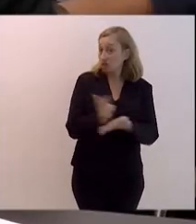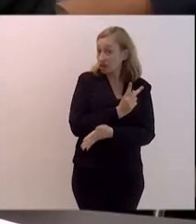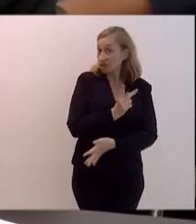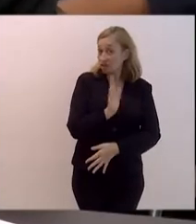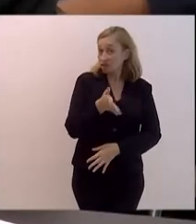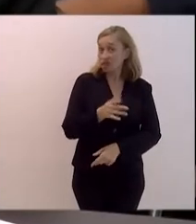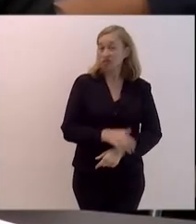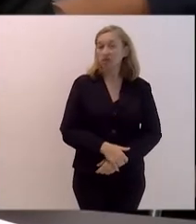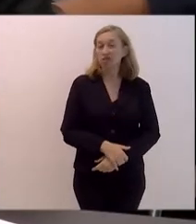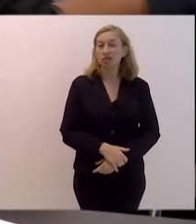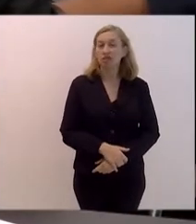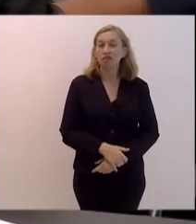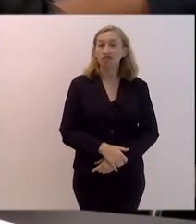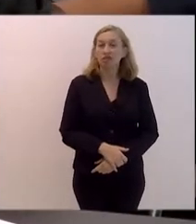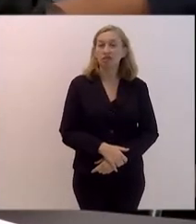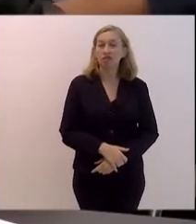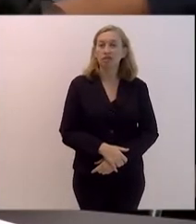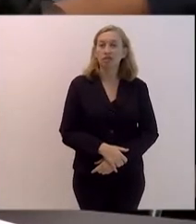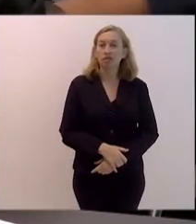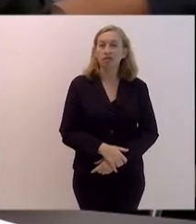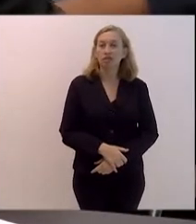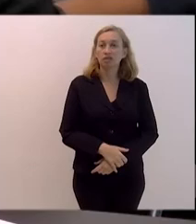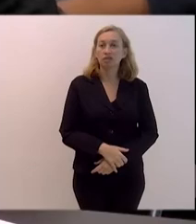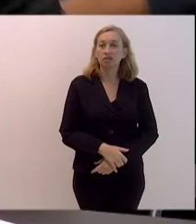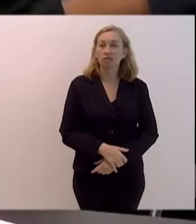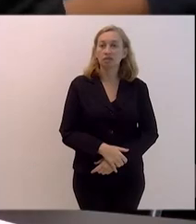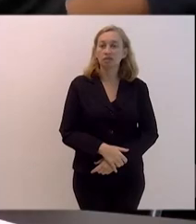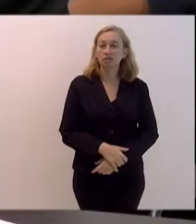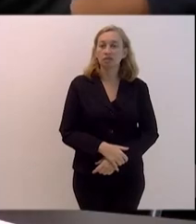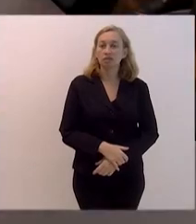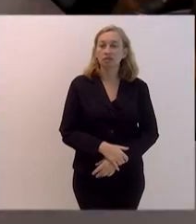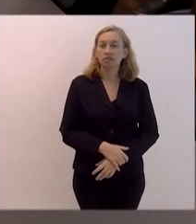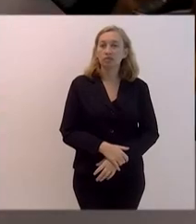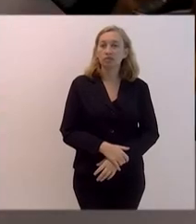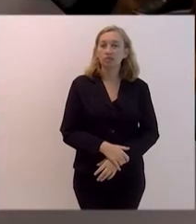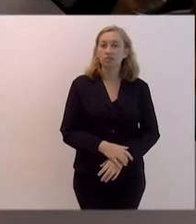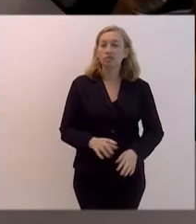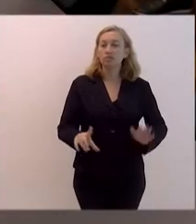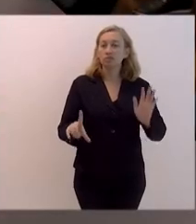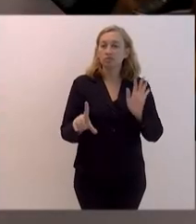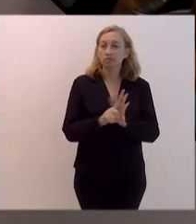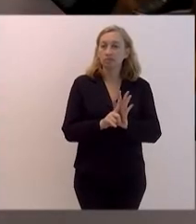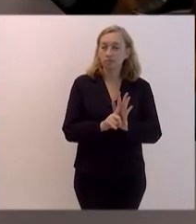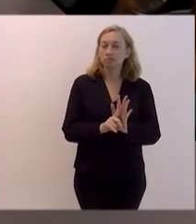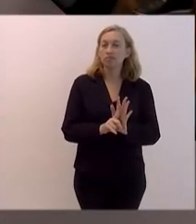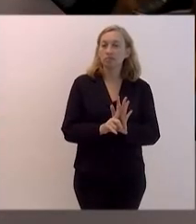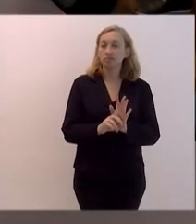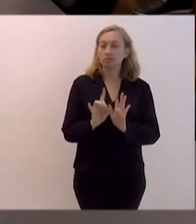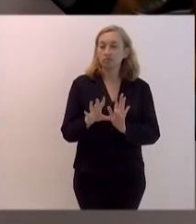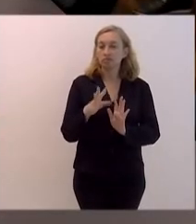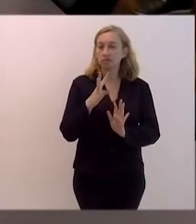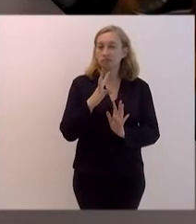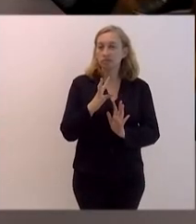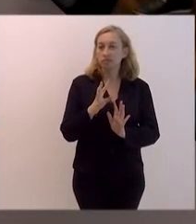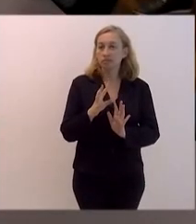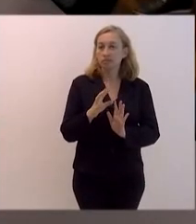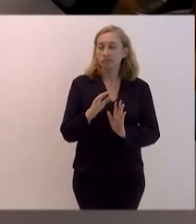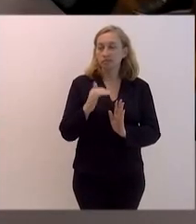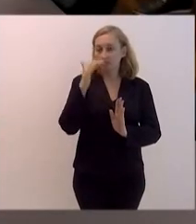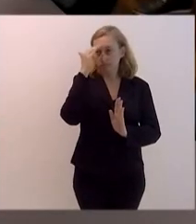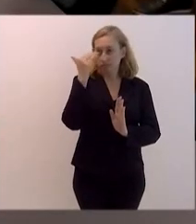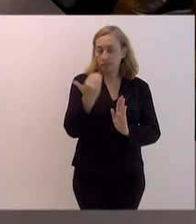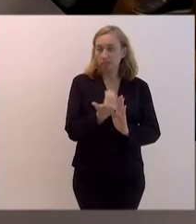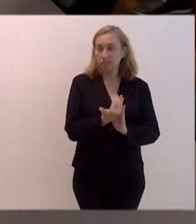acontece. Mas botar na lei, sobretudo numa lei que não tem essa missão, que a lei é só reconhecer a. Terceiro é uma ameaça.